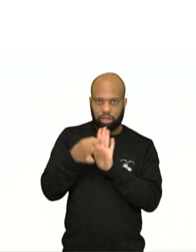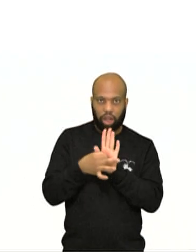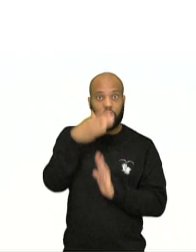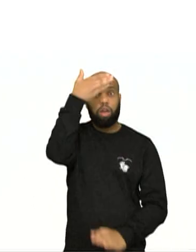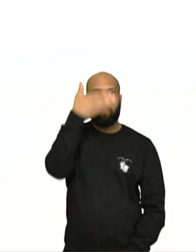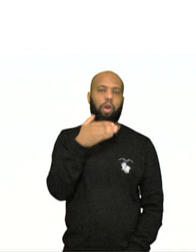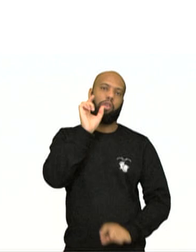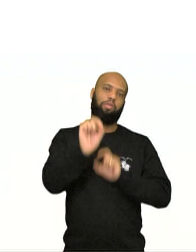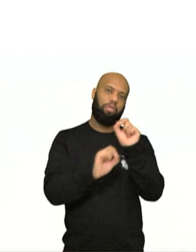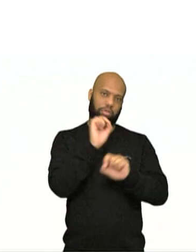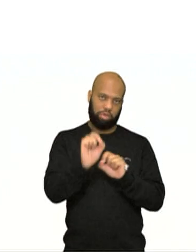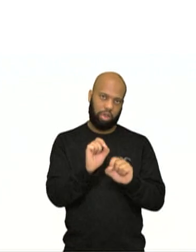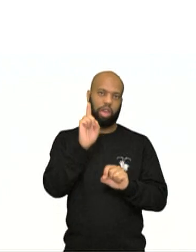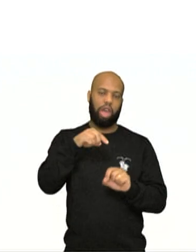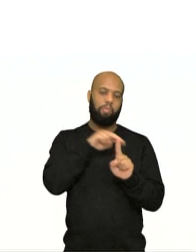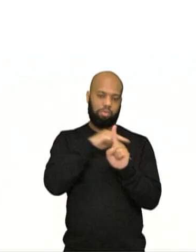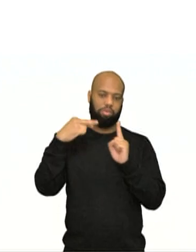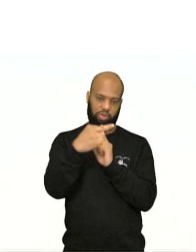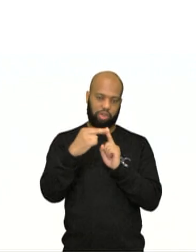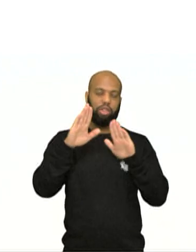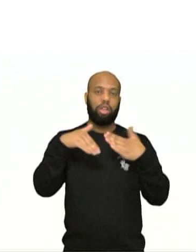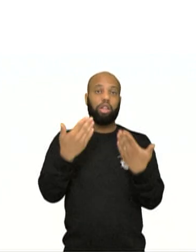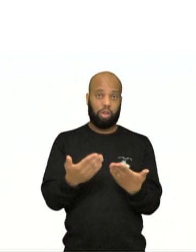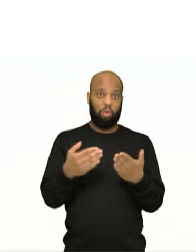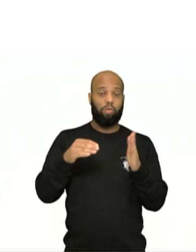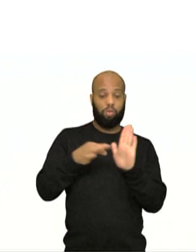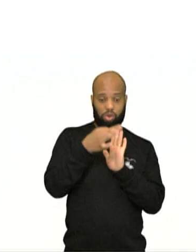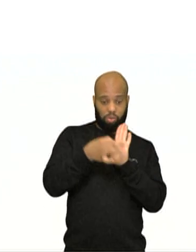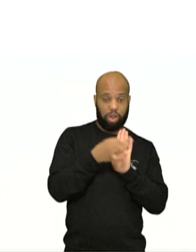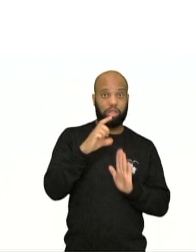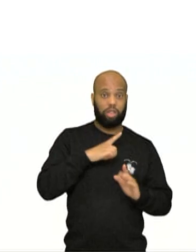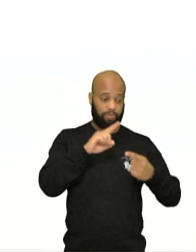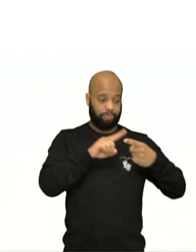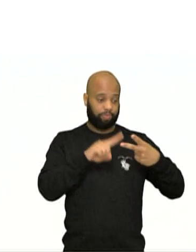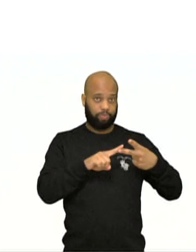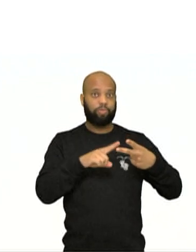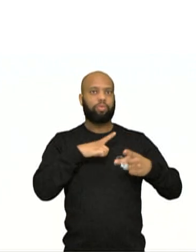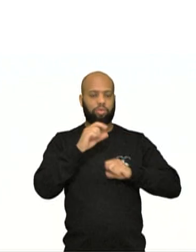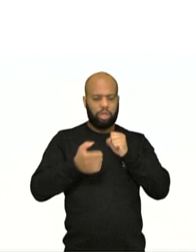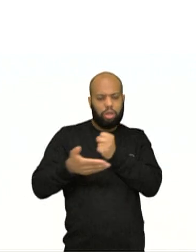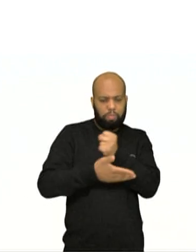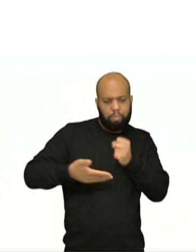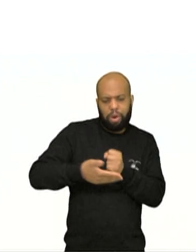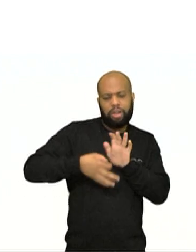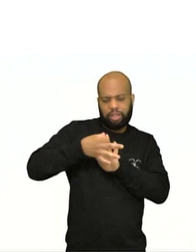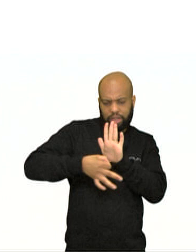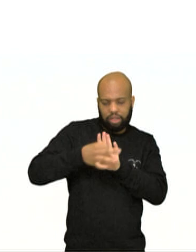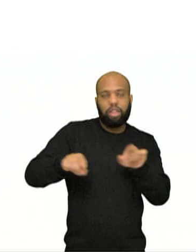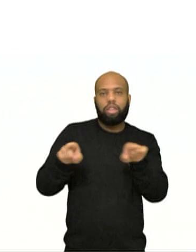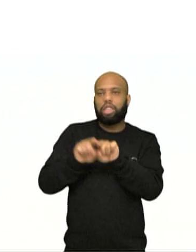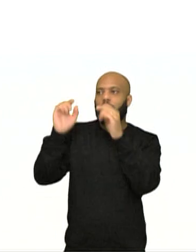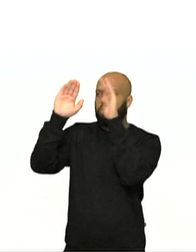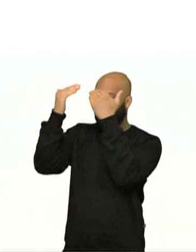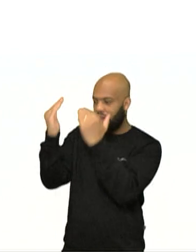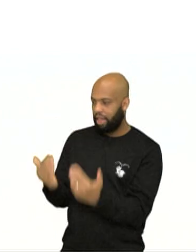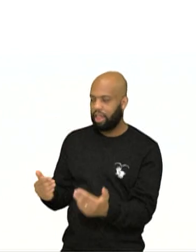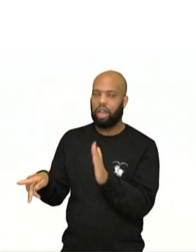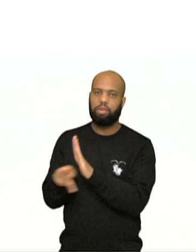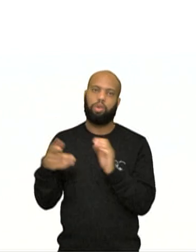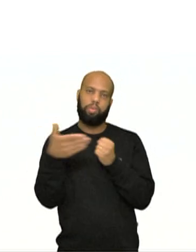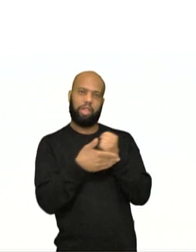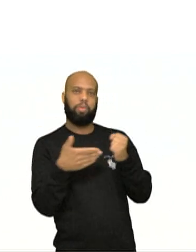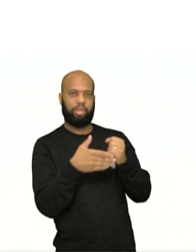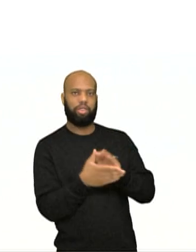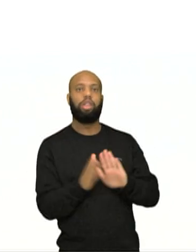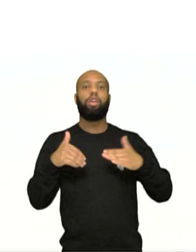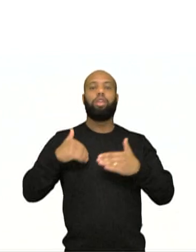ponto de vista. Um argumento costuma ter duas partes, a fundamentação e a análise do fundamento. Então,